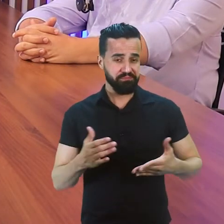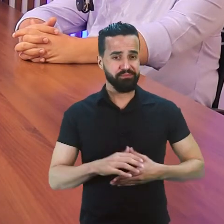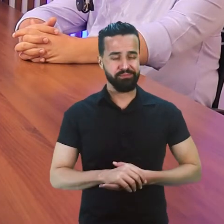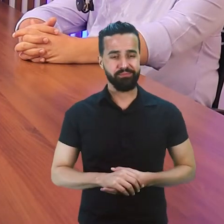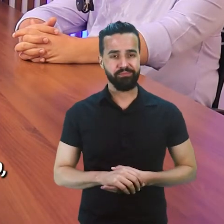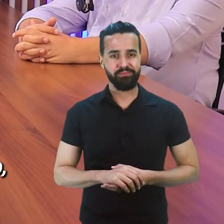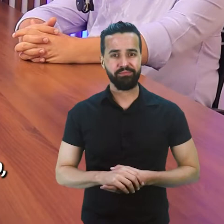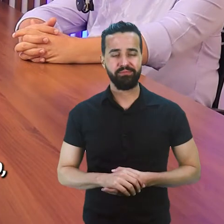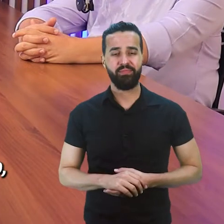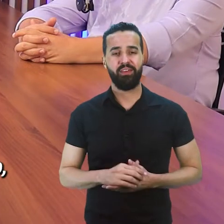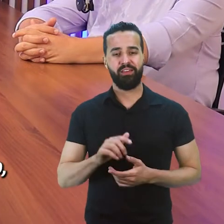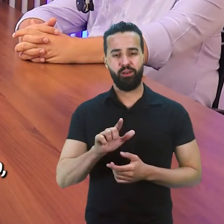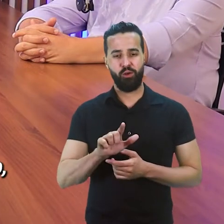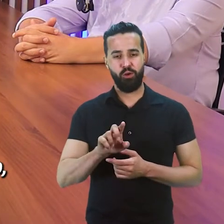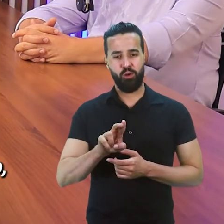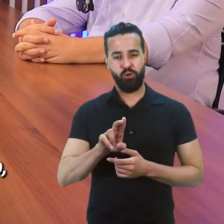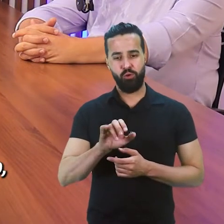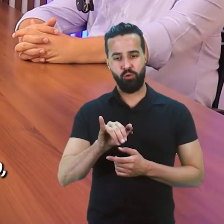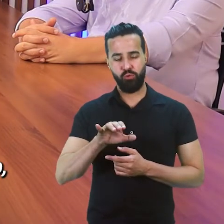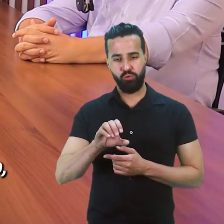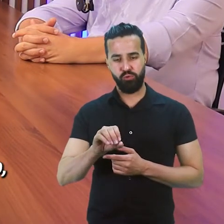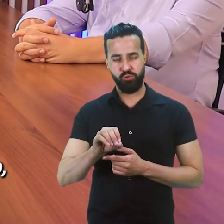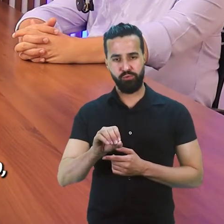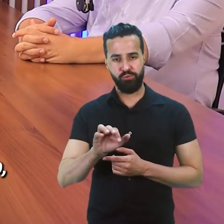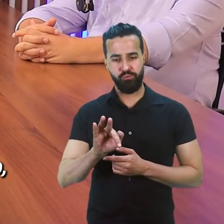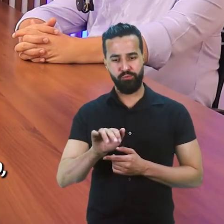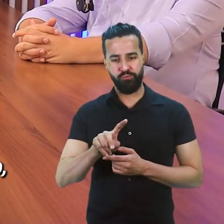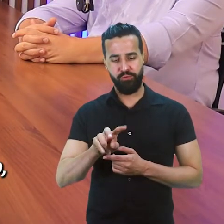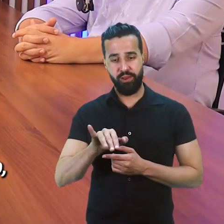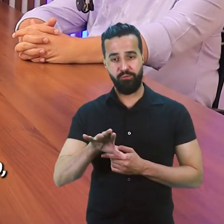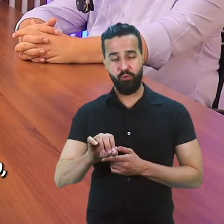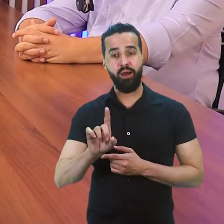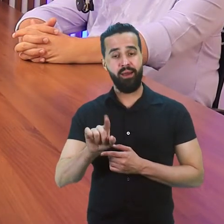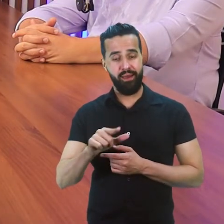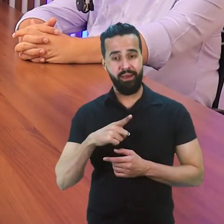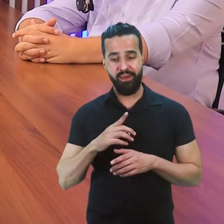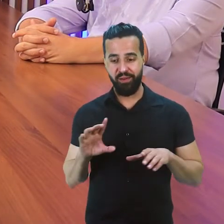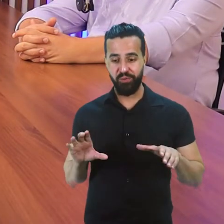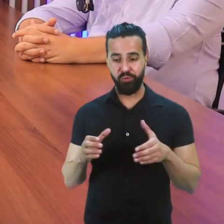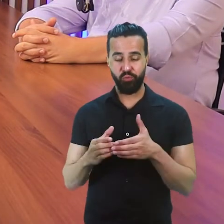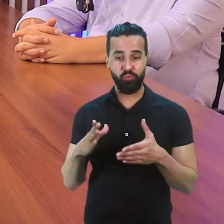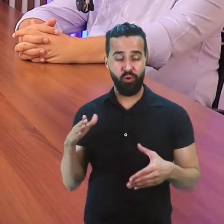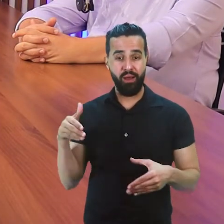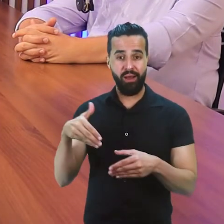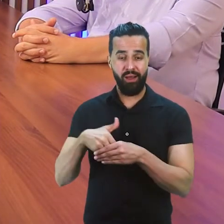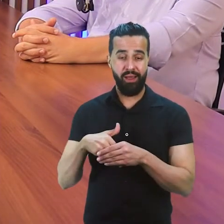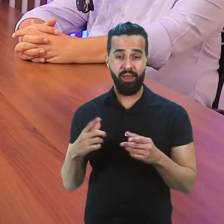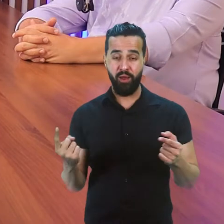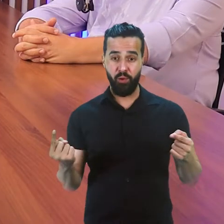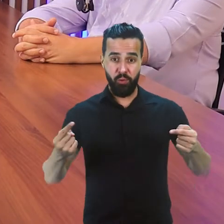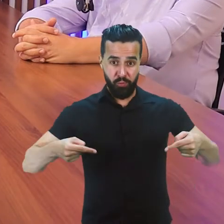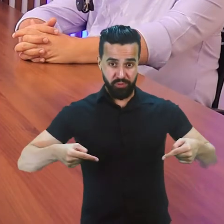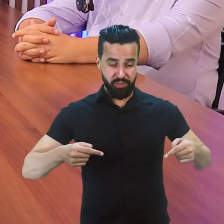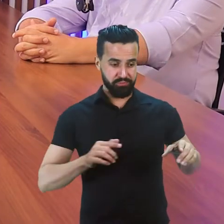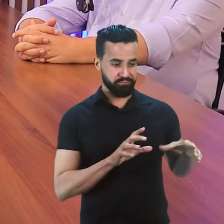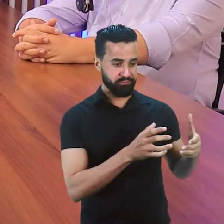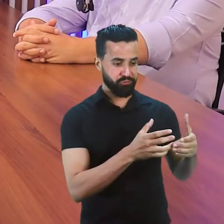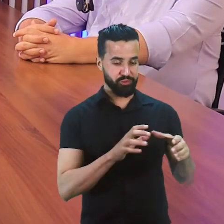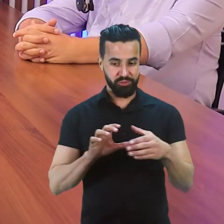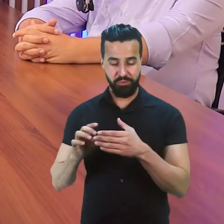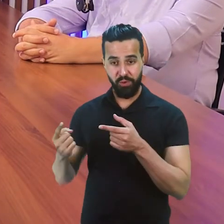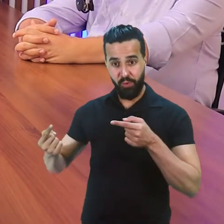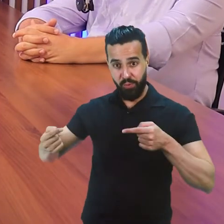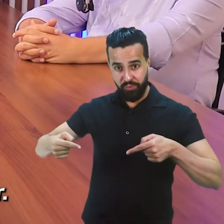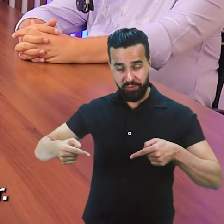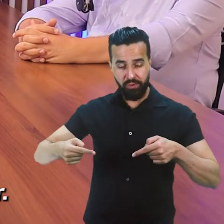E tratei com o doutor Lúcio Flávio, à época, que era candidato, né? Candidato à oposição, inclusive. E ele falou,